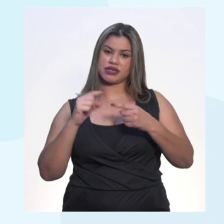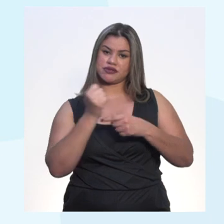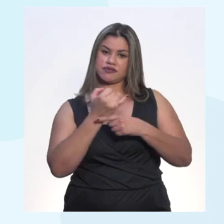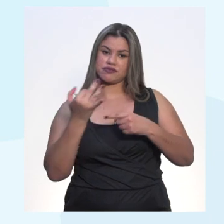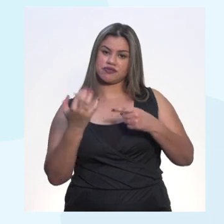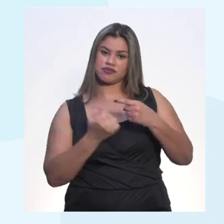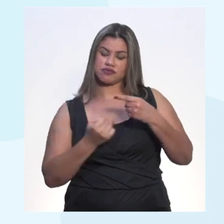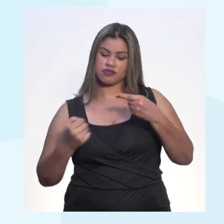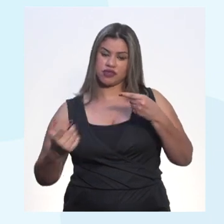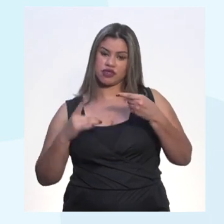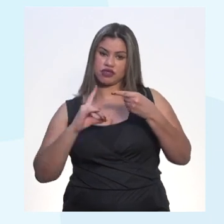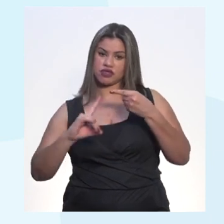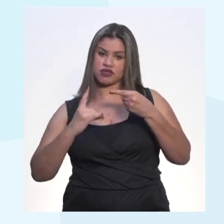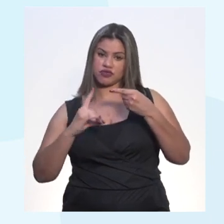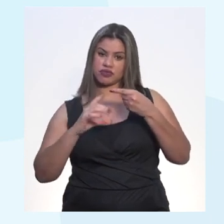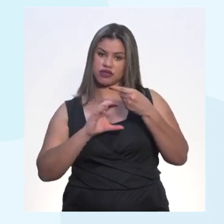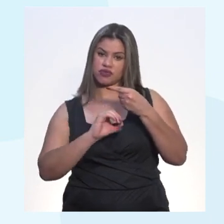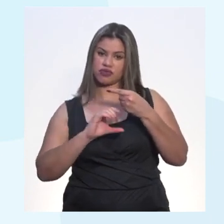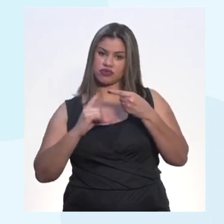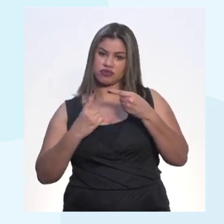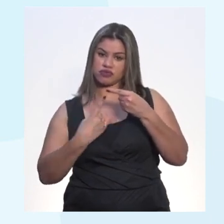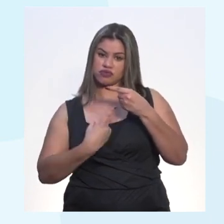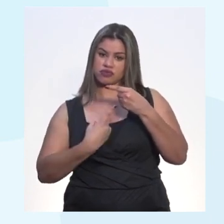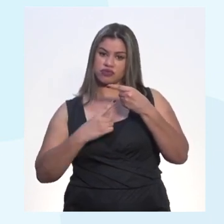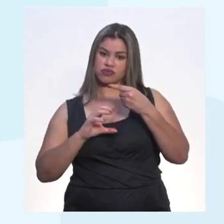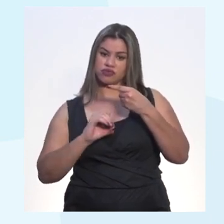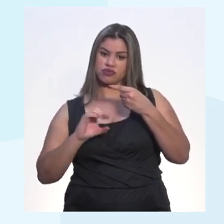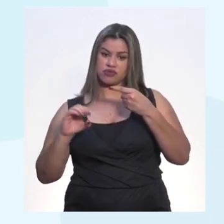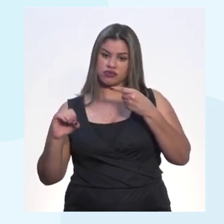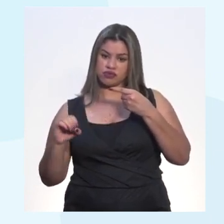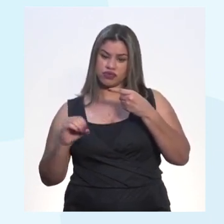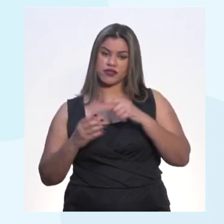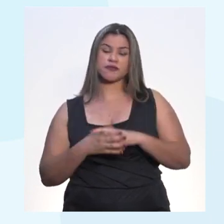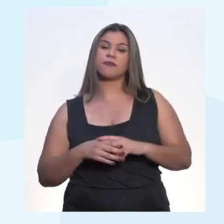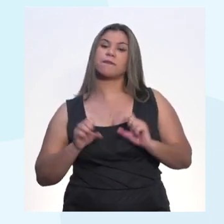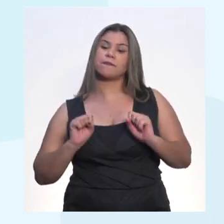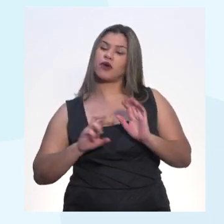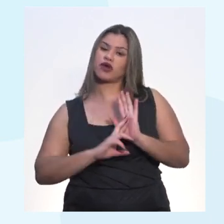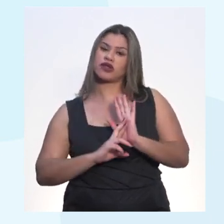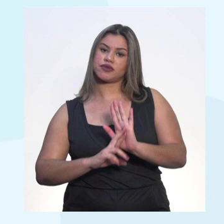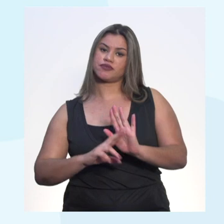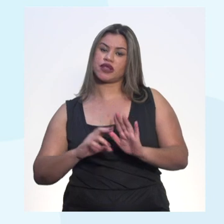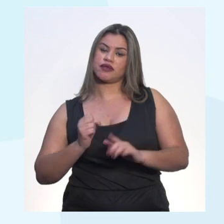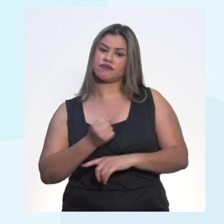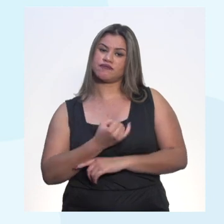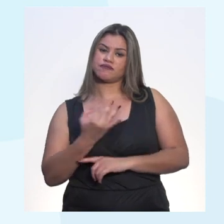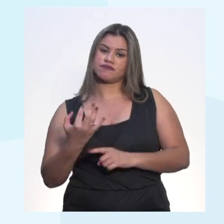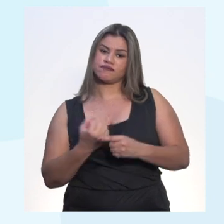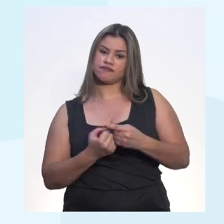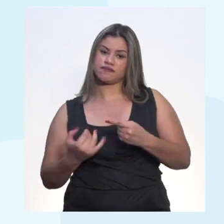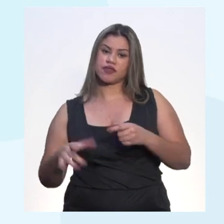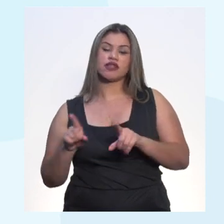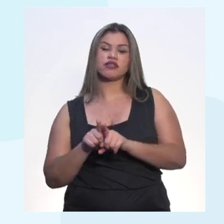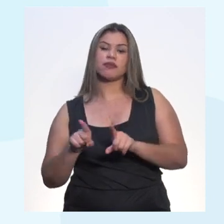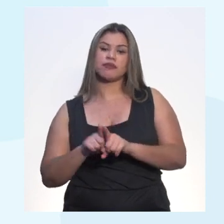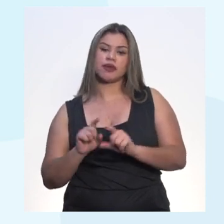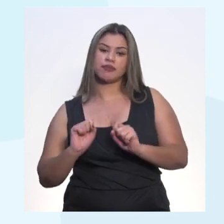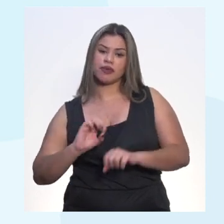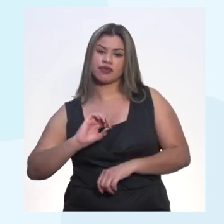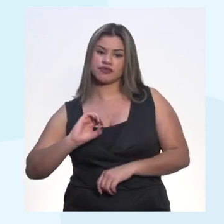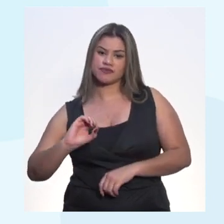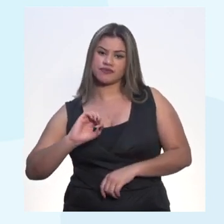com denominador 100. Se ela pode ser representada na forma fracionária, a gente também